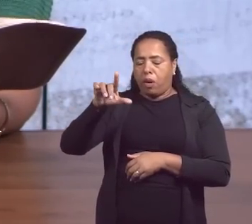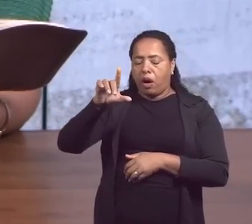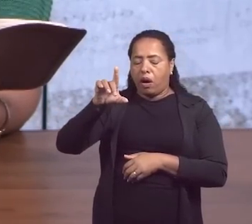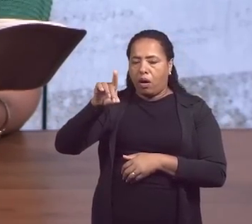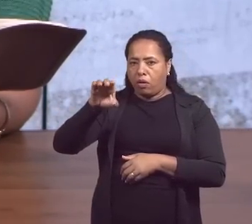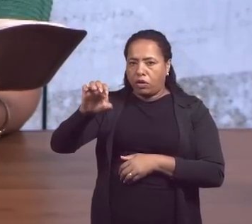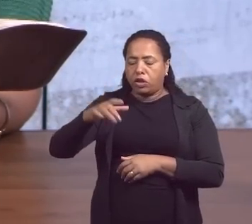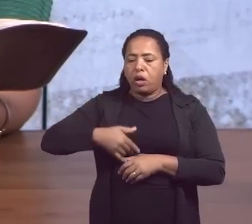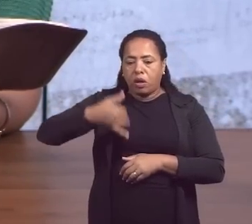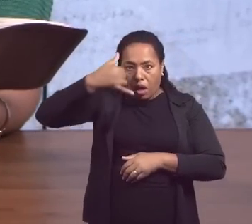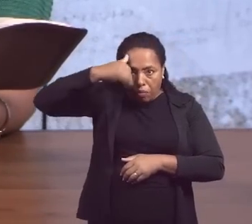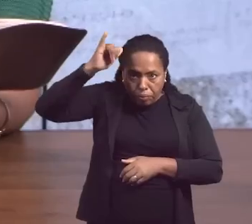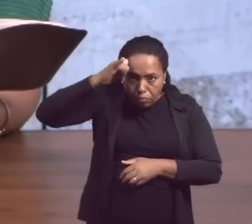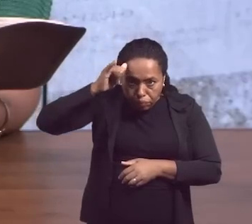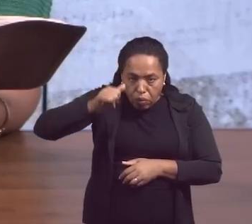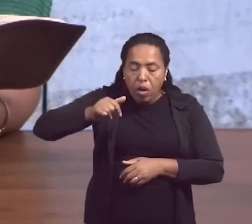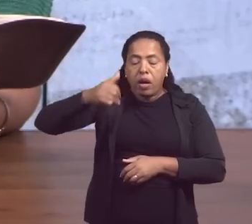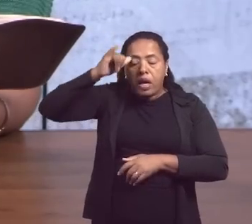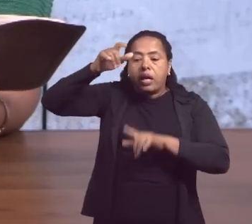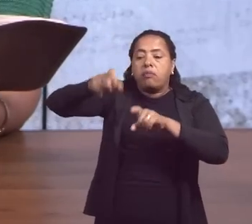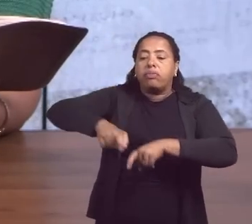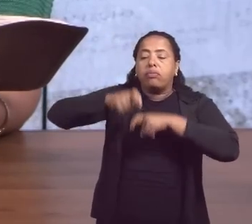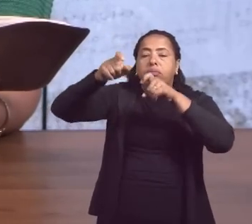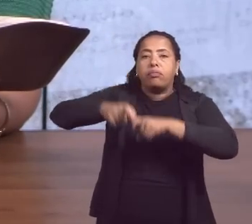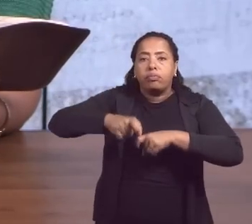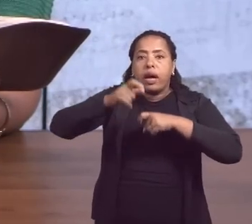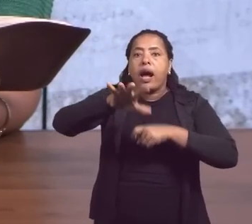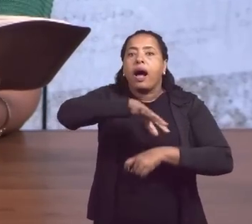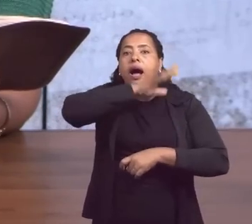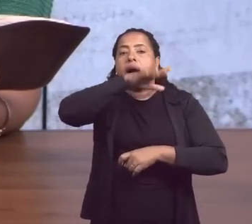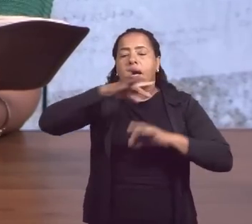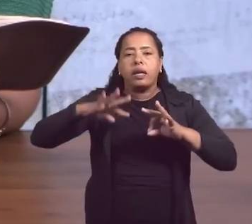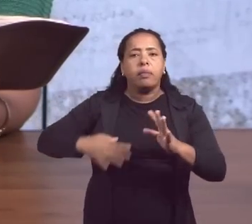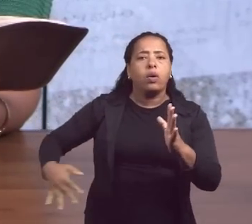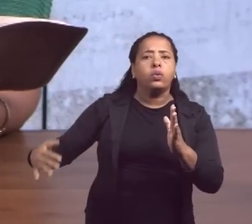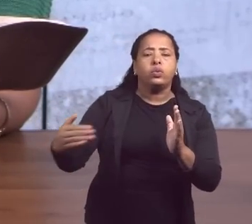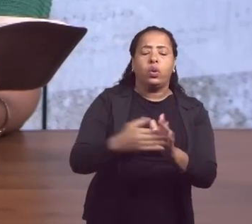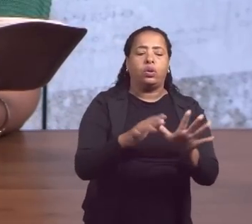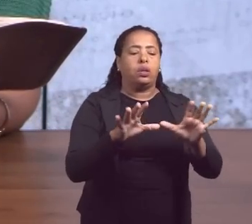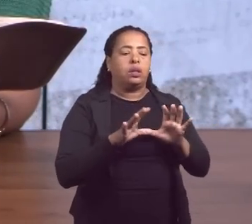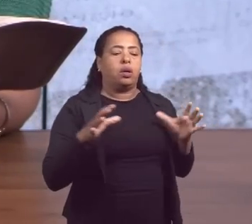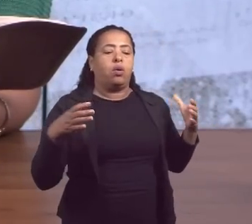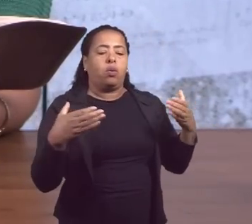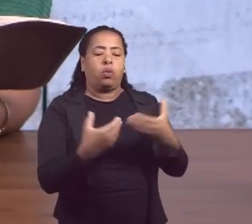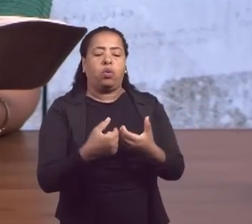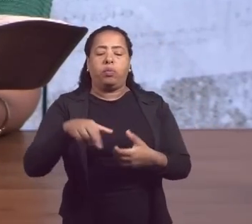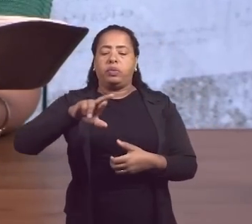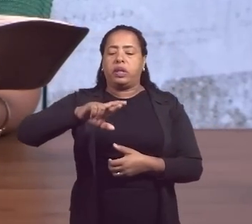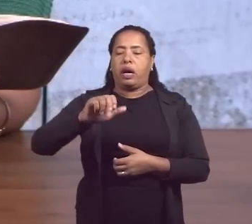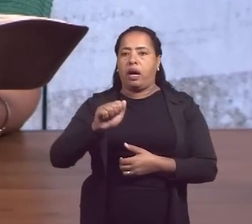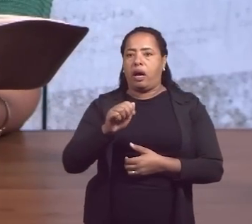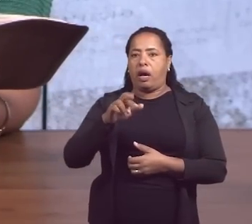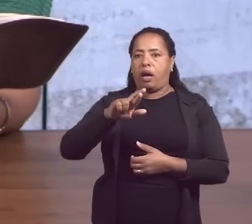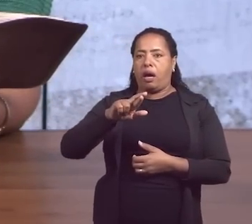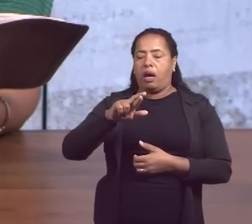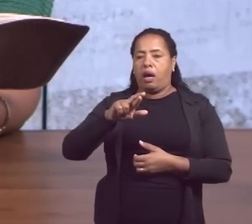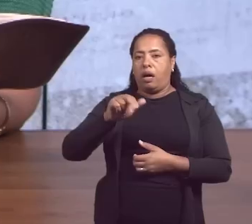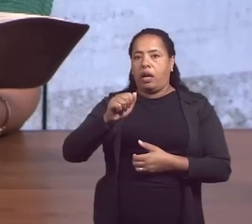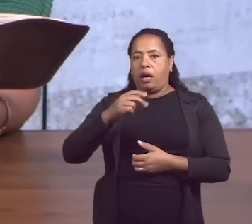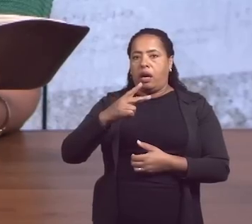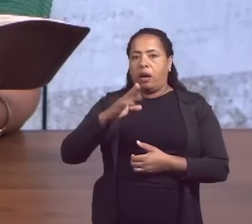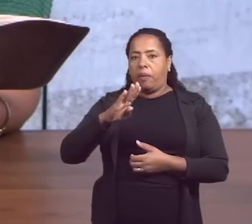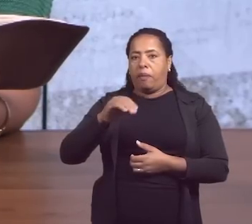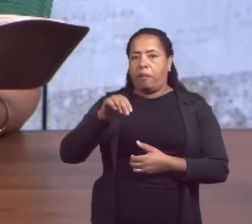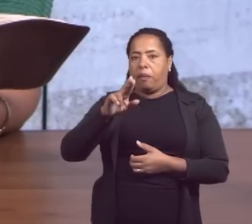sua fazenda e para todos os seus animais. E os arrabaldes das cidades que dareis aos